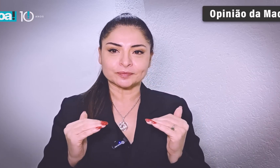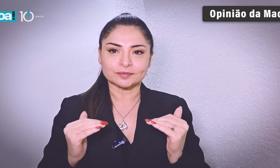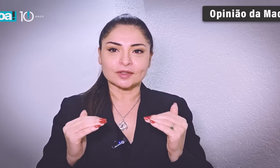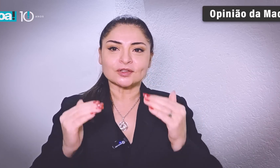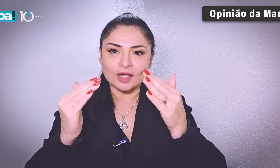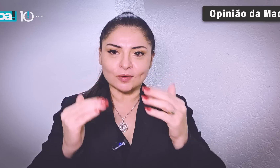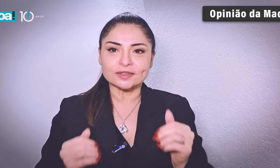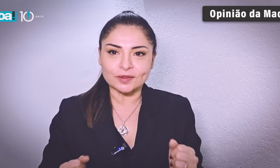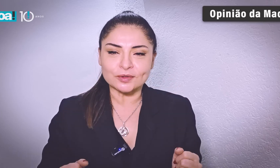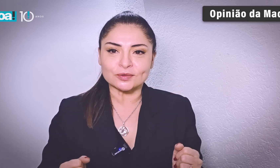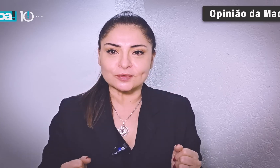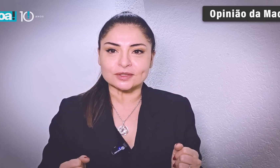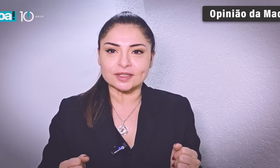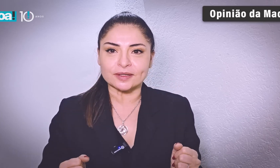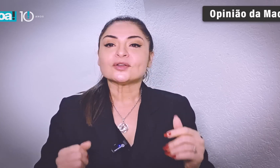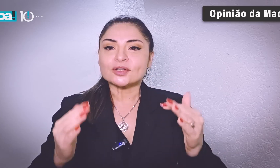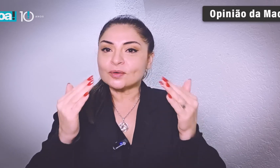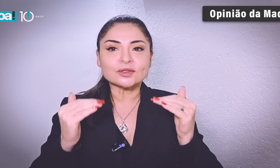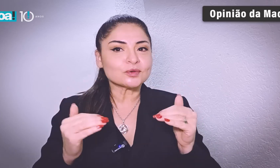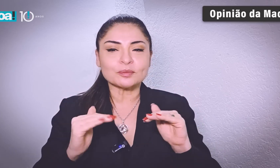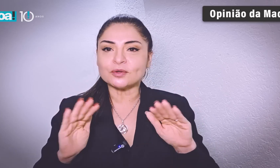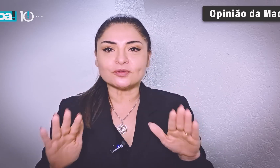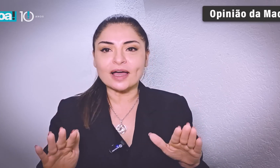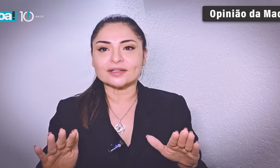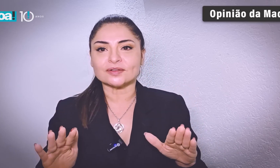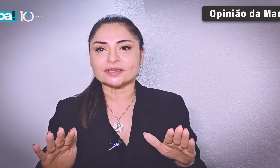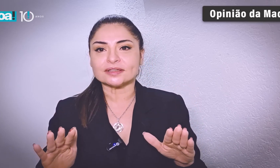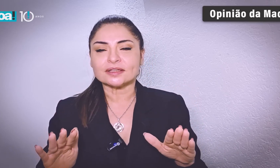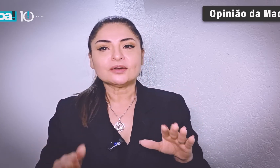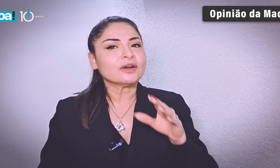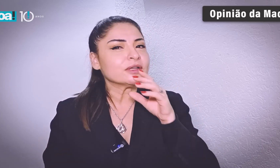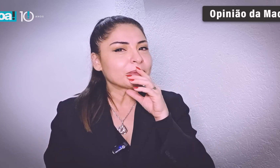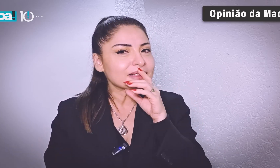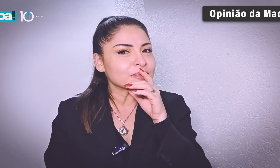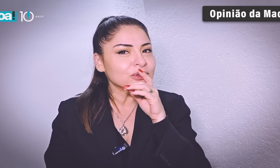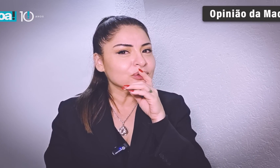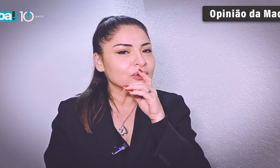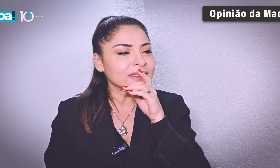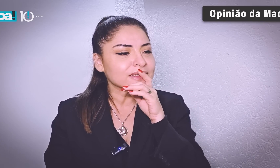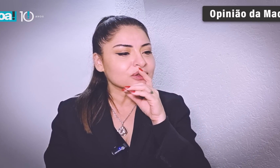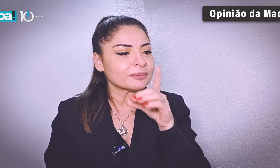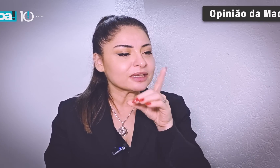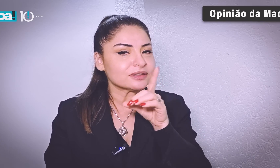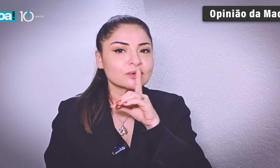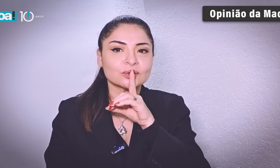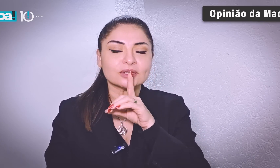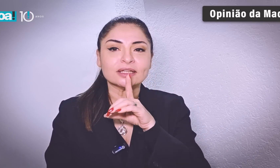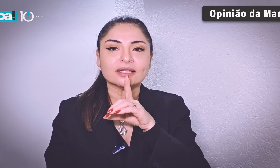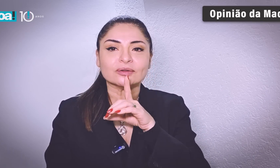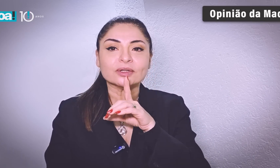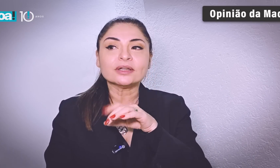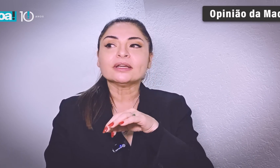entendendo. Já aconteceu isso com você? Já aconteceu isso comigo várias vezes. Falava, não, parece muito doida essa história, mas deve ser eu que